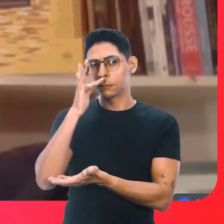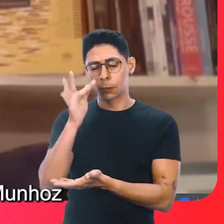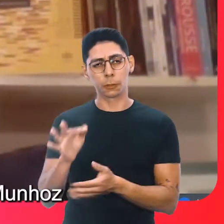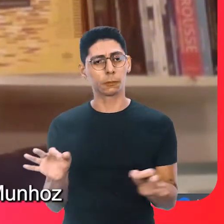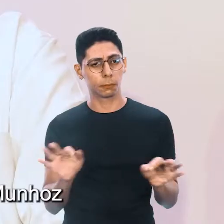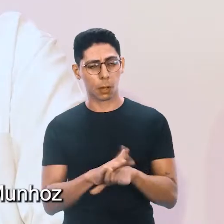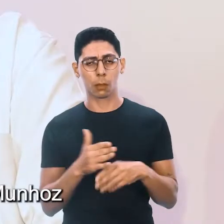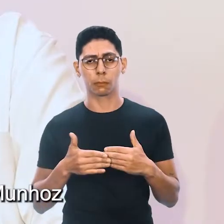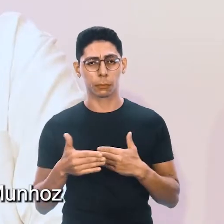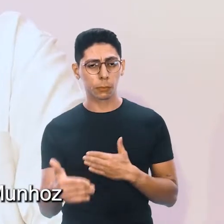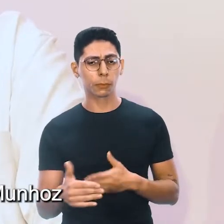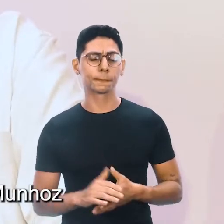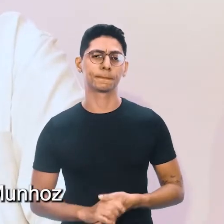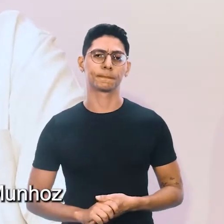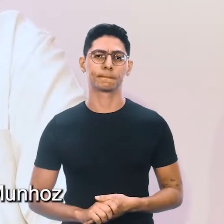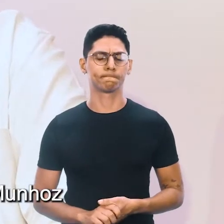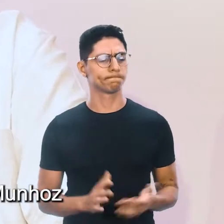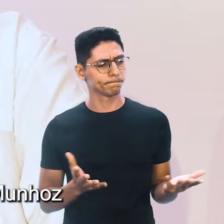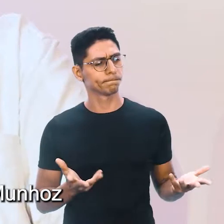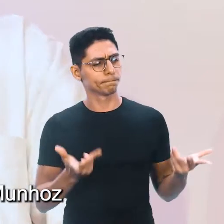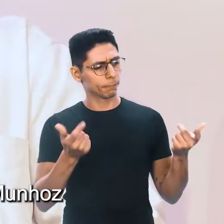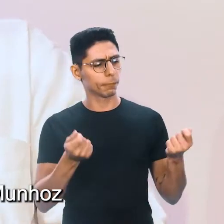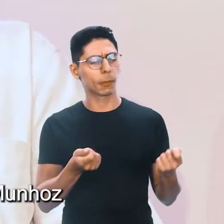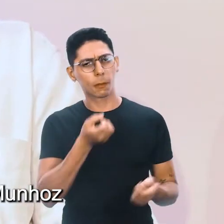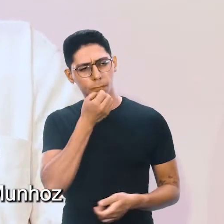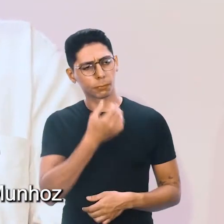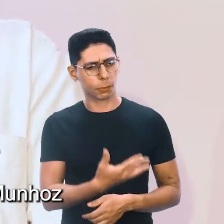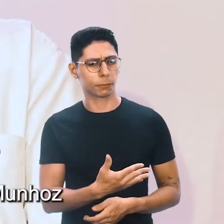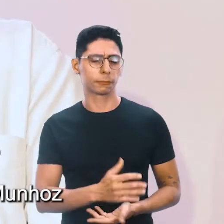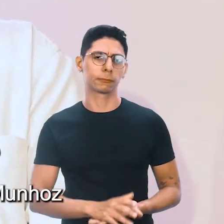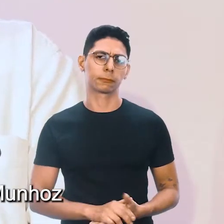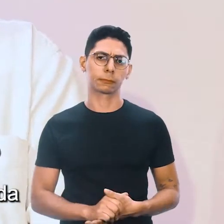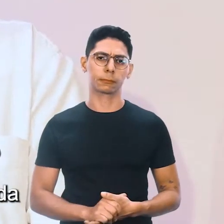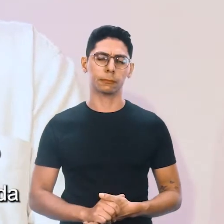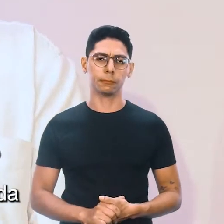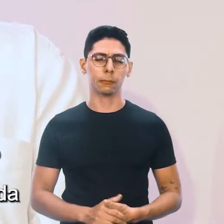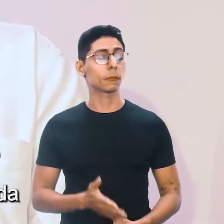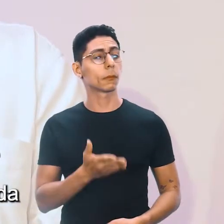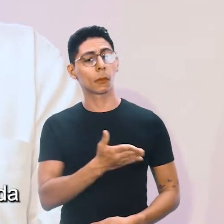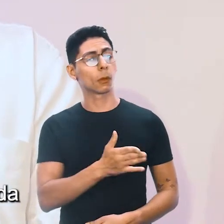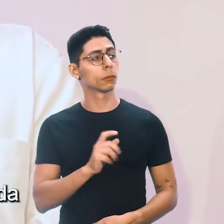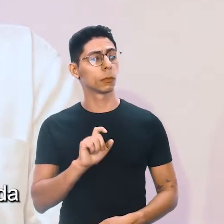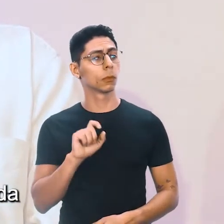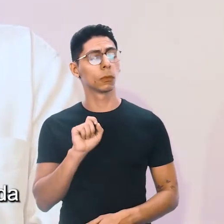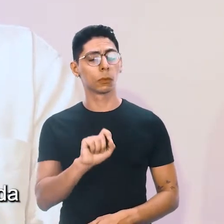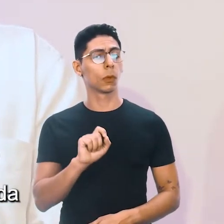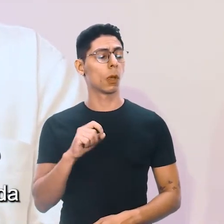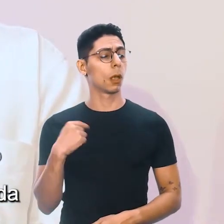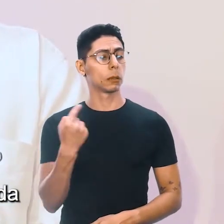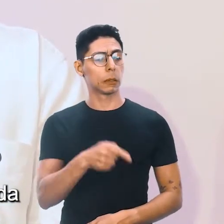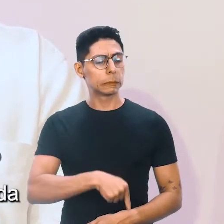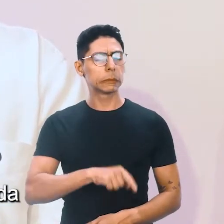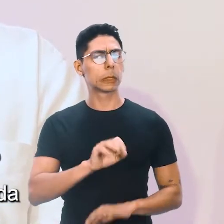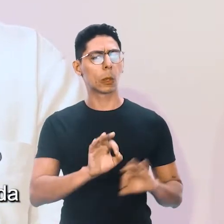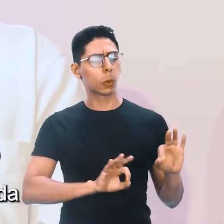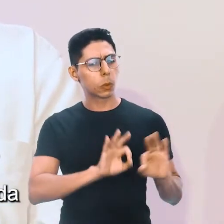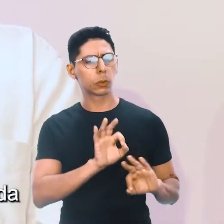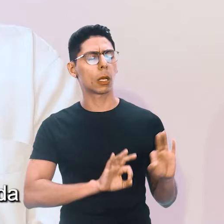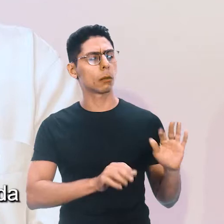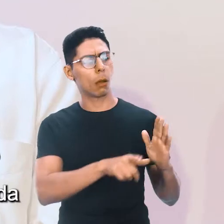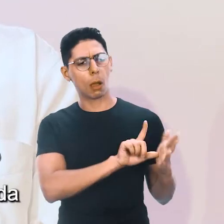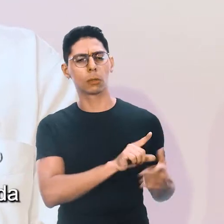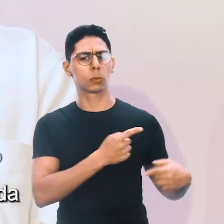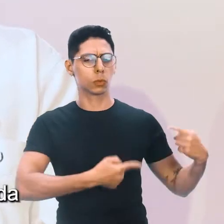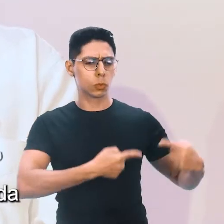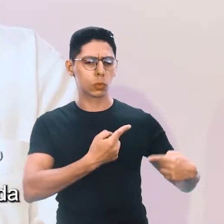vamos em frente. Maravilha, Tuca, muito bom. Meu caro Tuca Munhoz, nós temos feito aqui uma boa